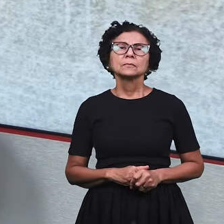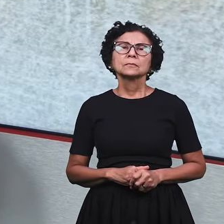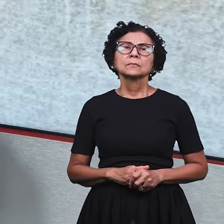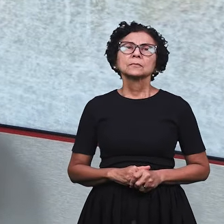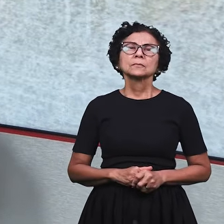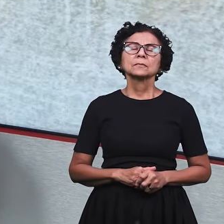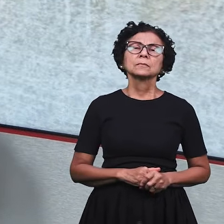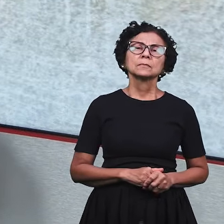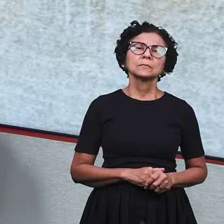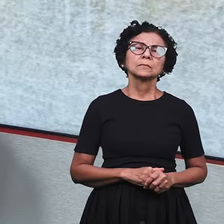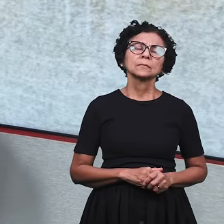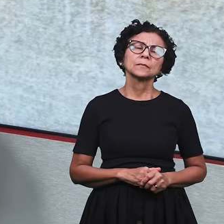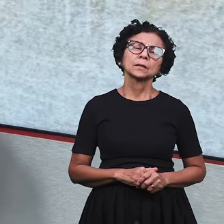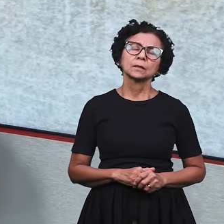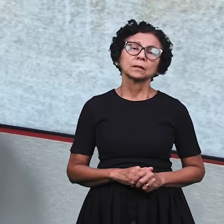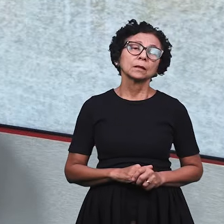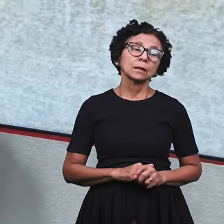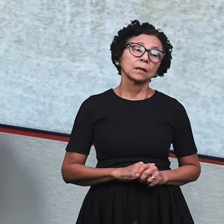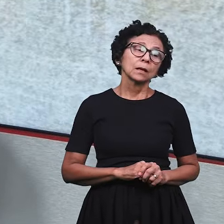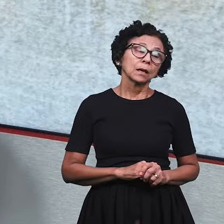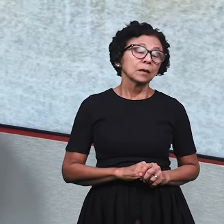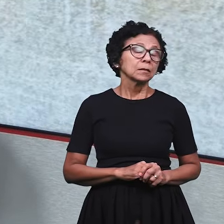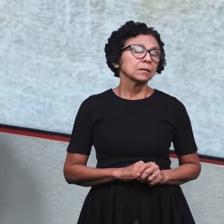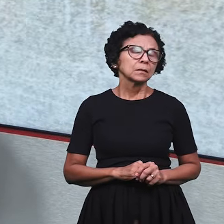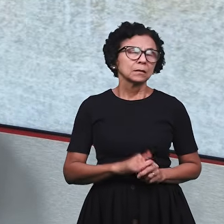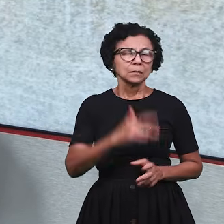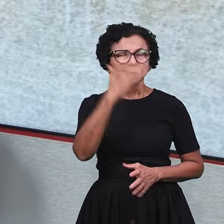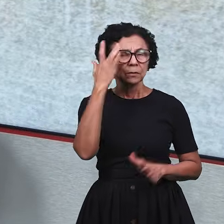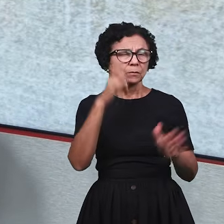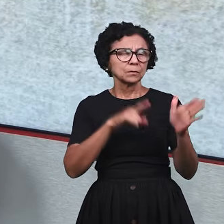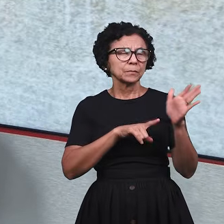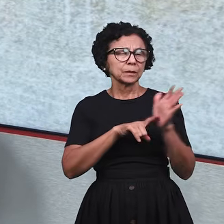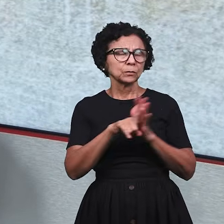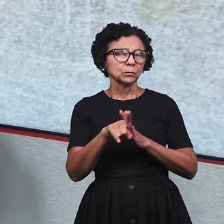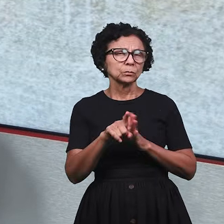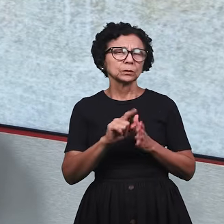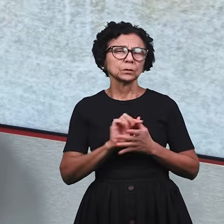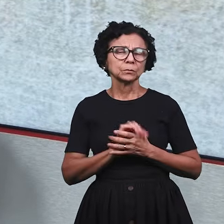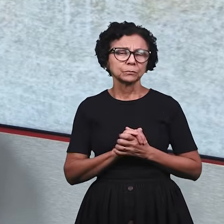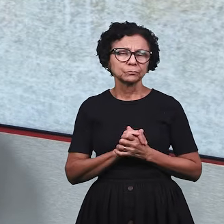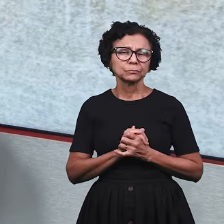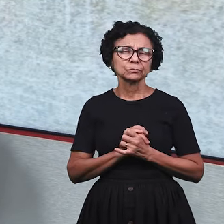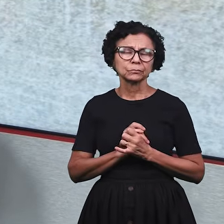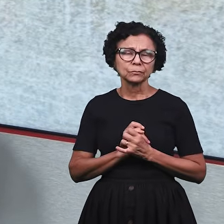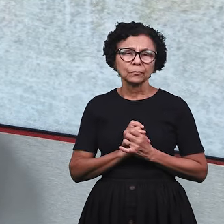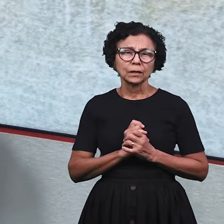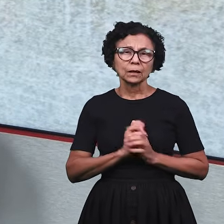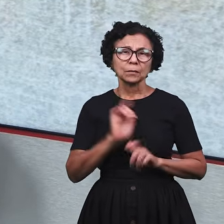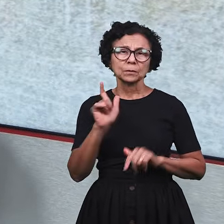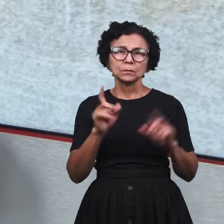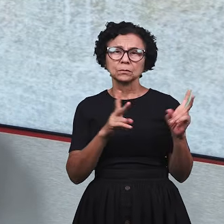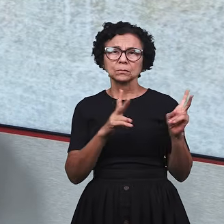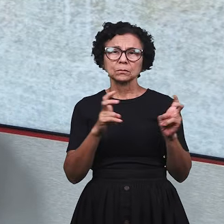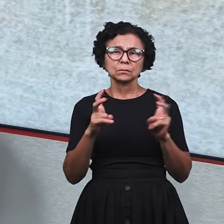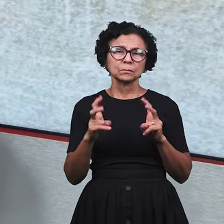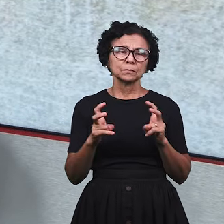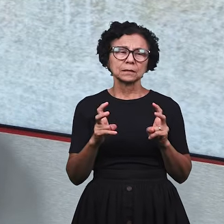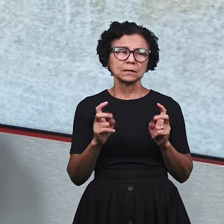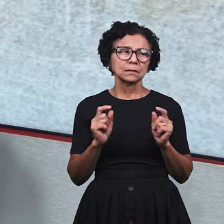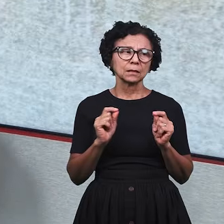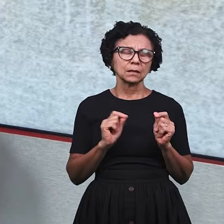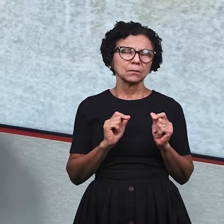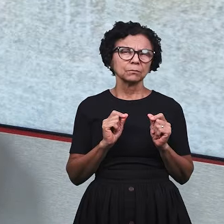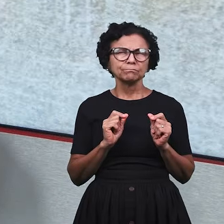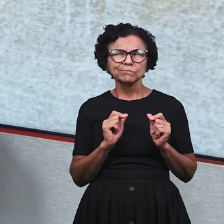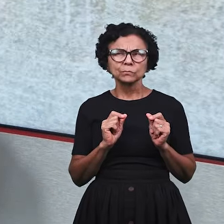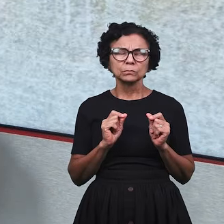feitas pelas pessoas que observam, são observadoras, e elas ficam observando como se